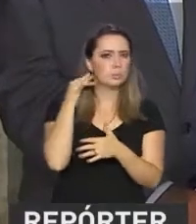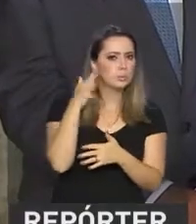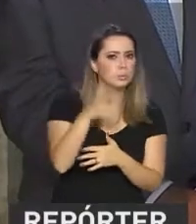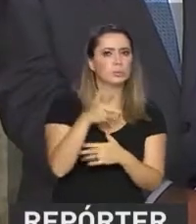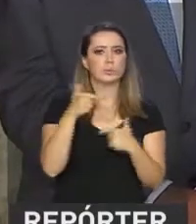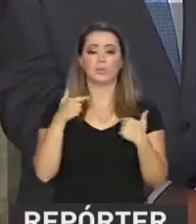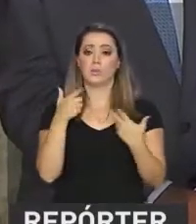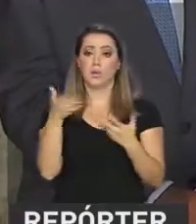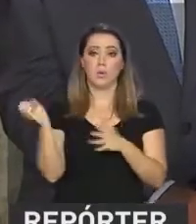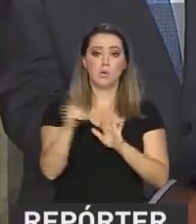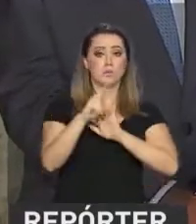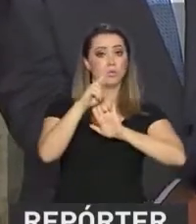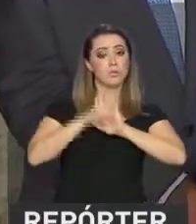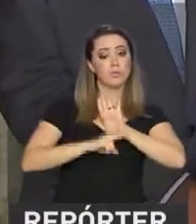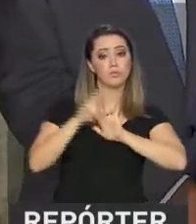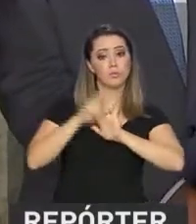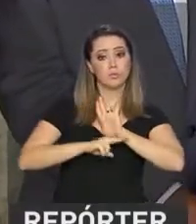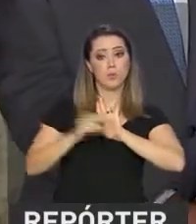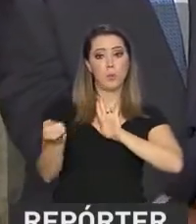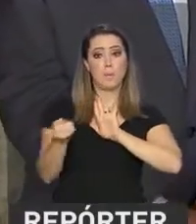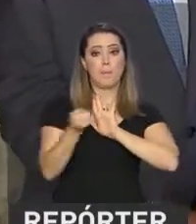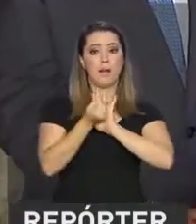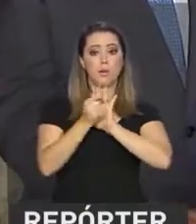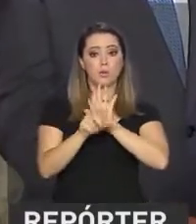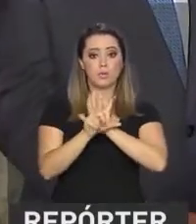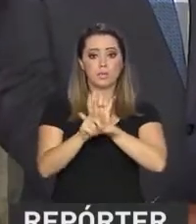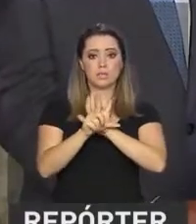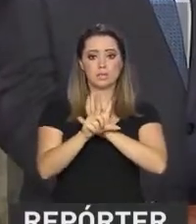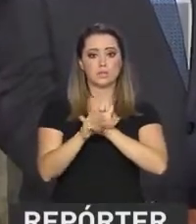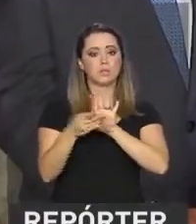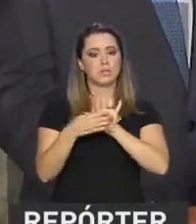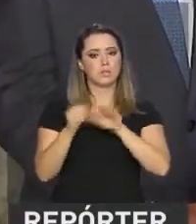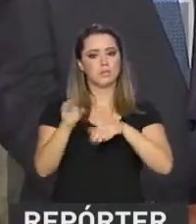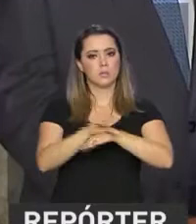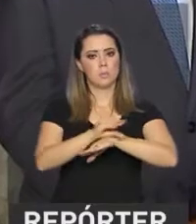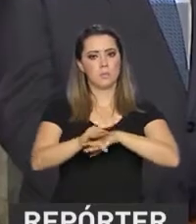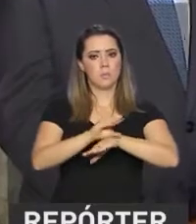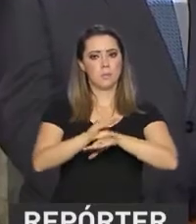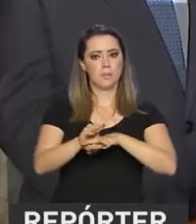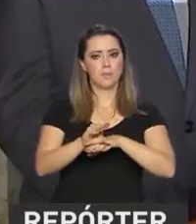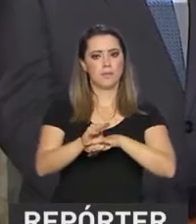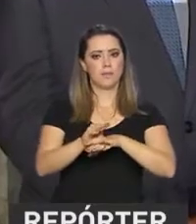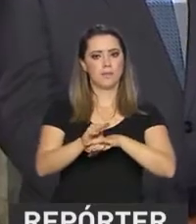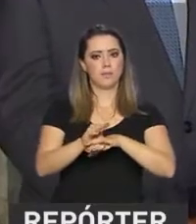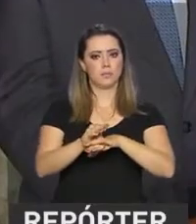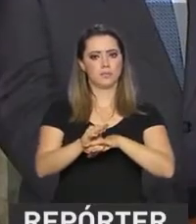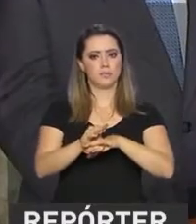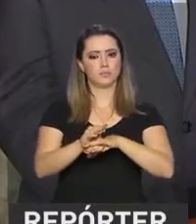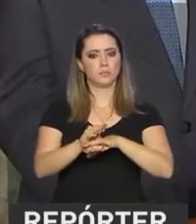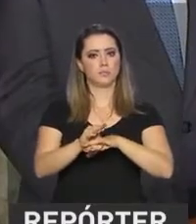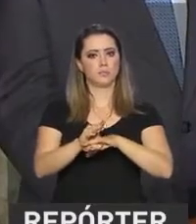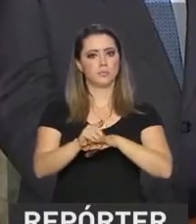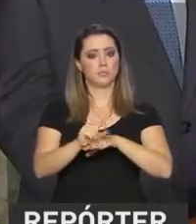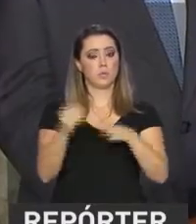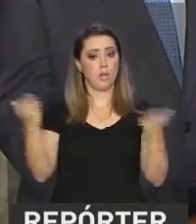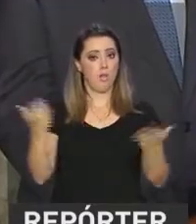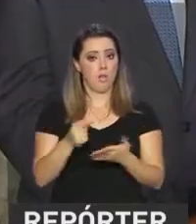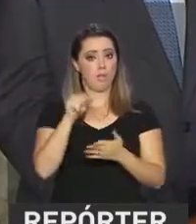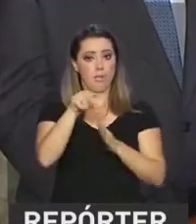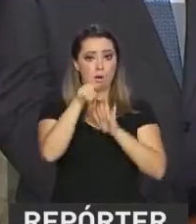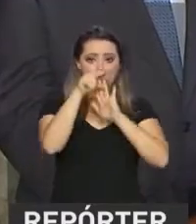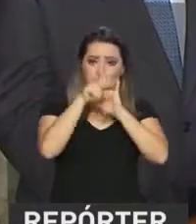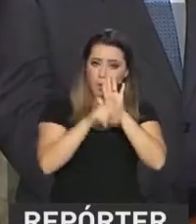essa nova regulamentação com um marco legal a constituição uma a lei e agora a